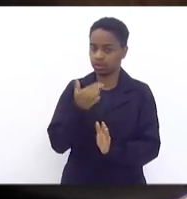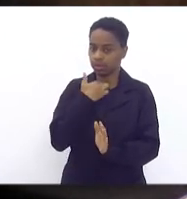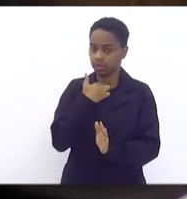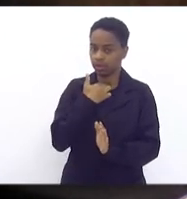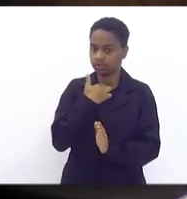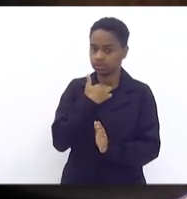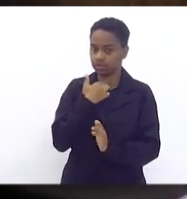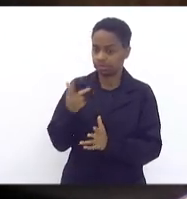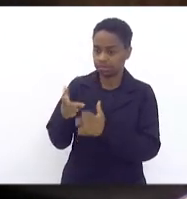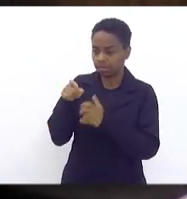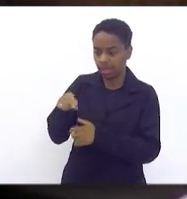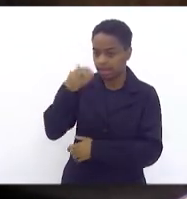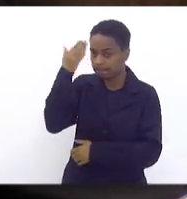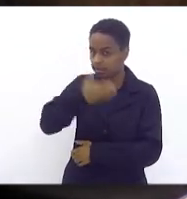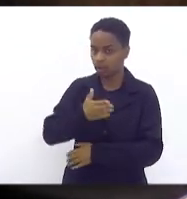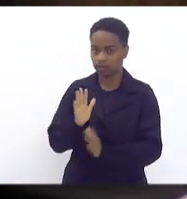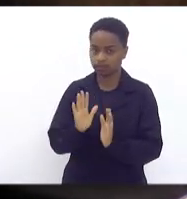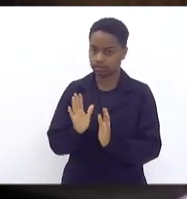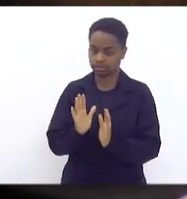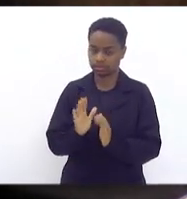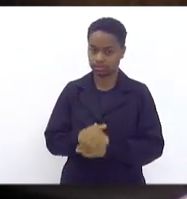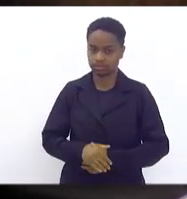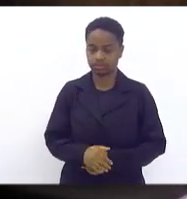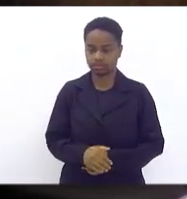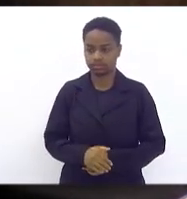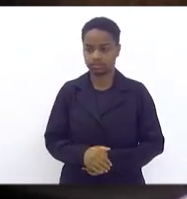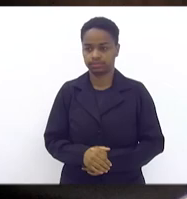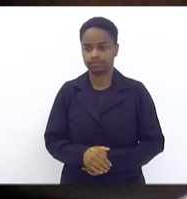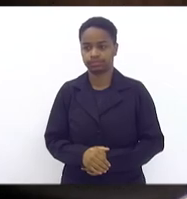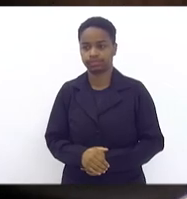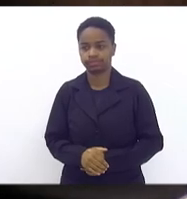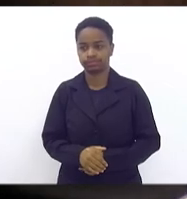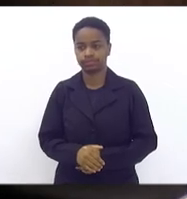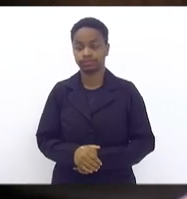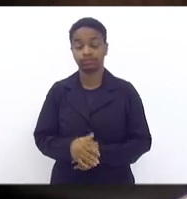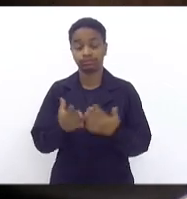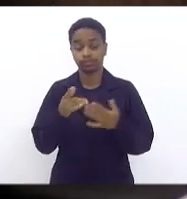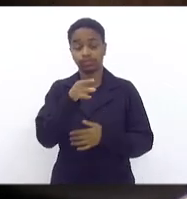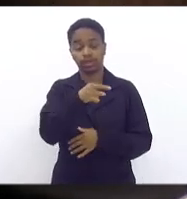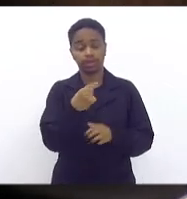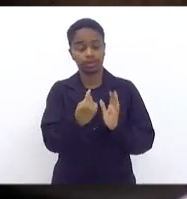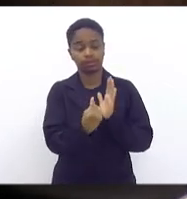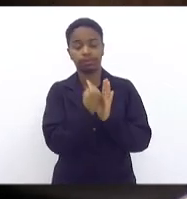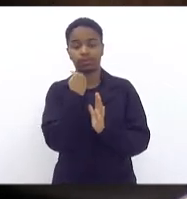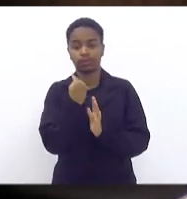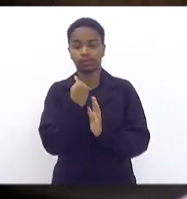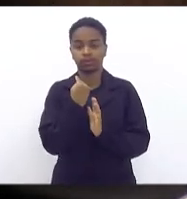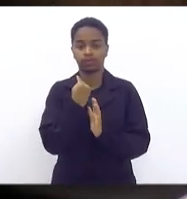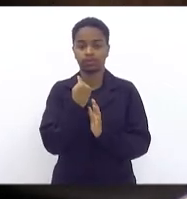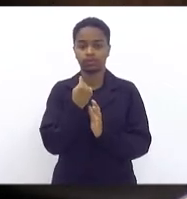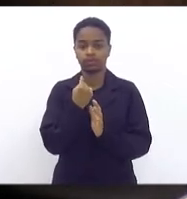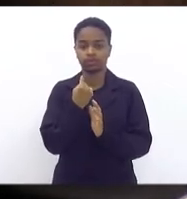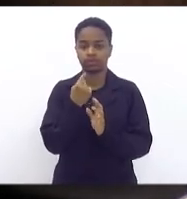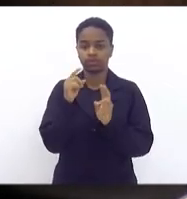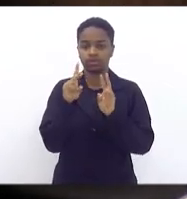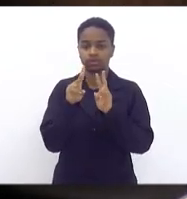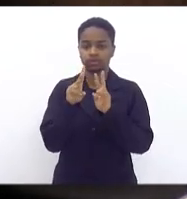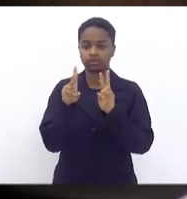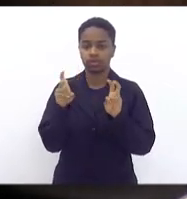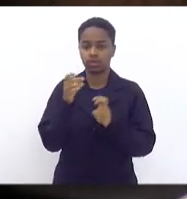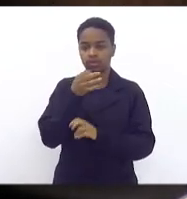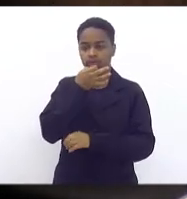tratado como prova né E a vossa excelência me pergunta a respeito da da da